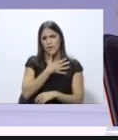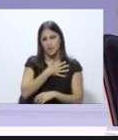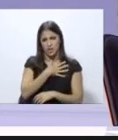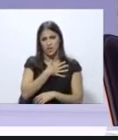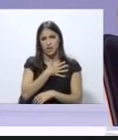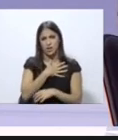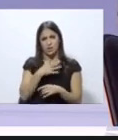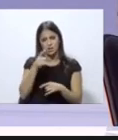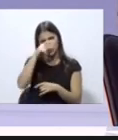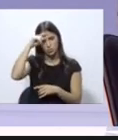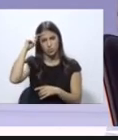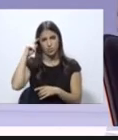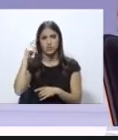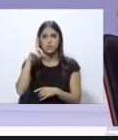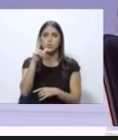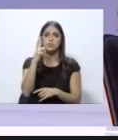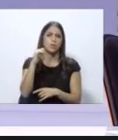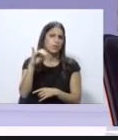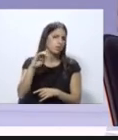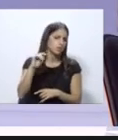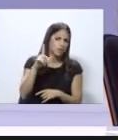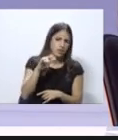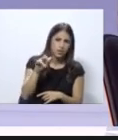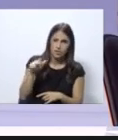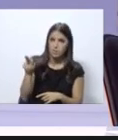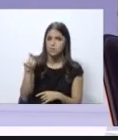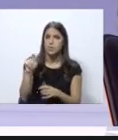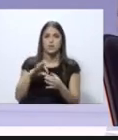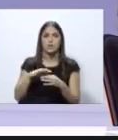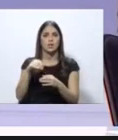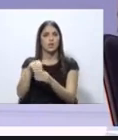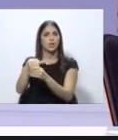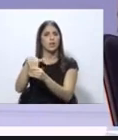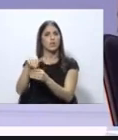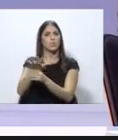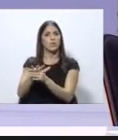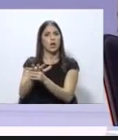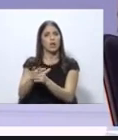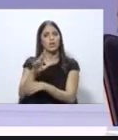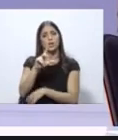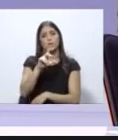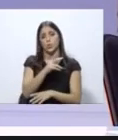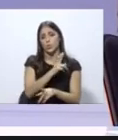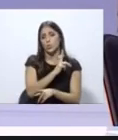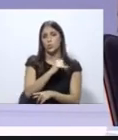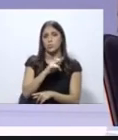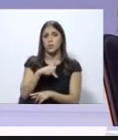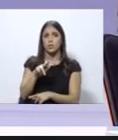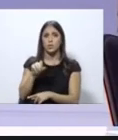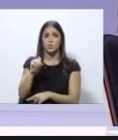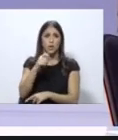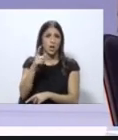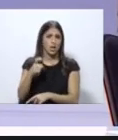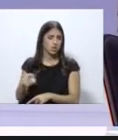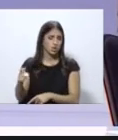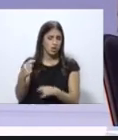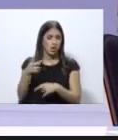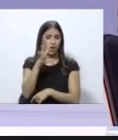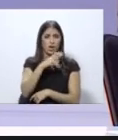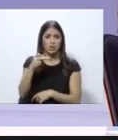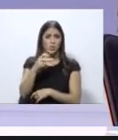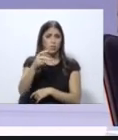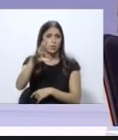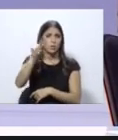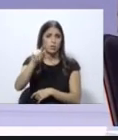momento difícil de Luís Filipe Vieira, do contexto eleitoral, e o Rui Pedro Braz foi um ator desse momento, como julgo que